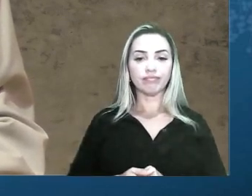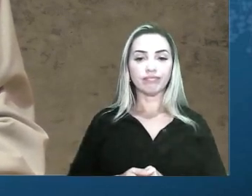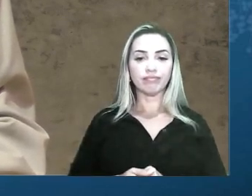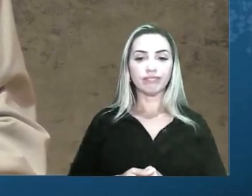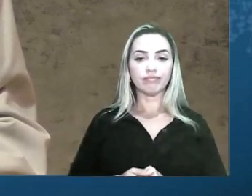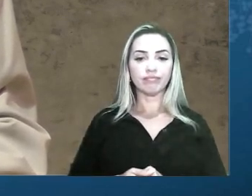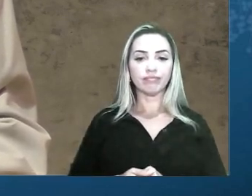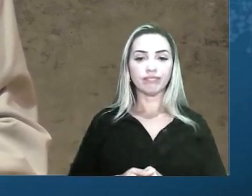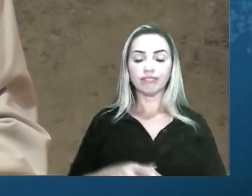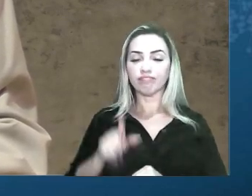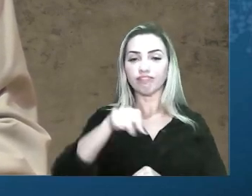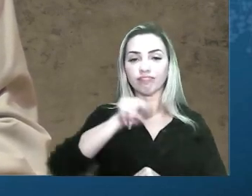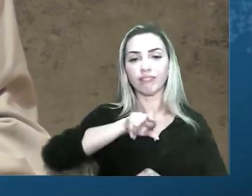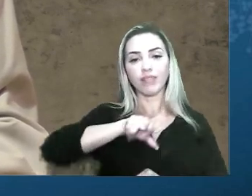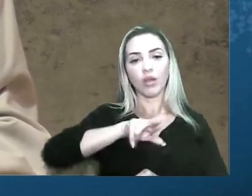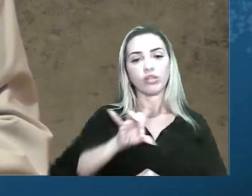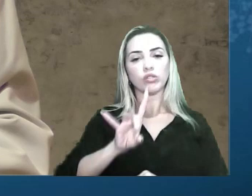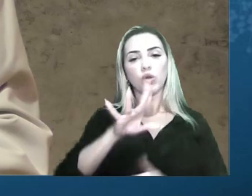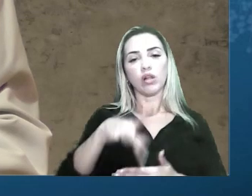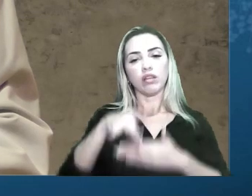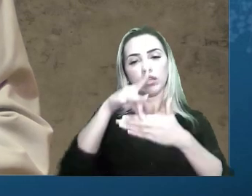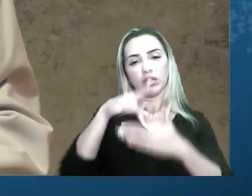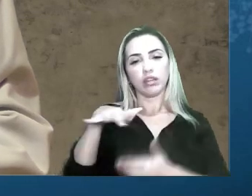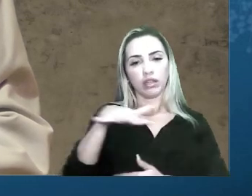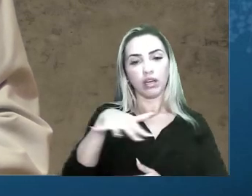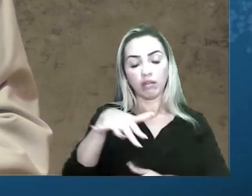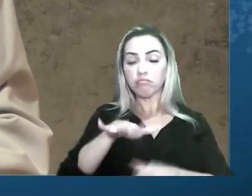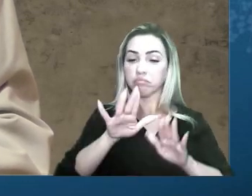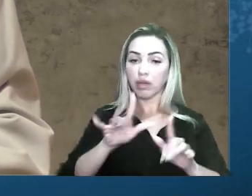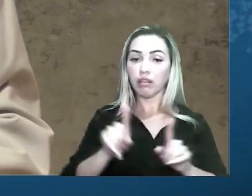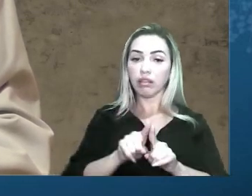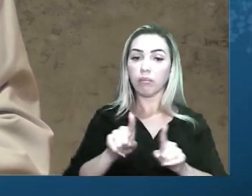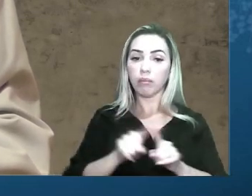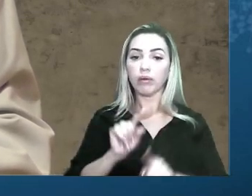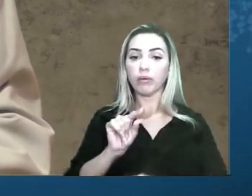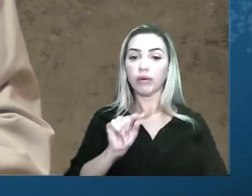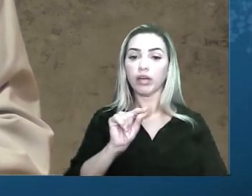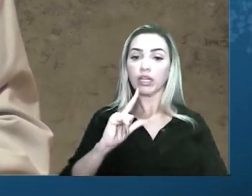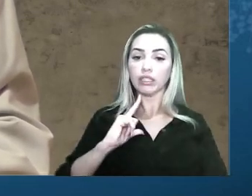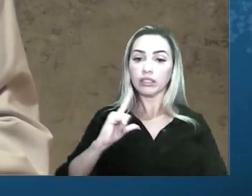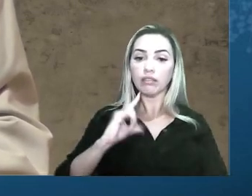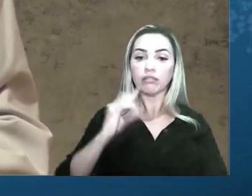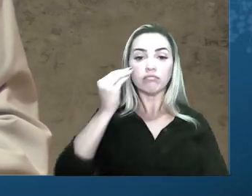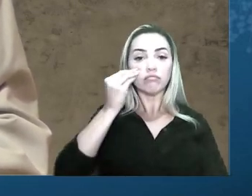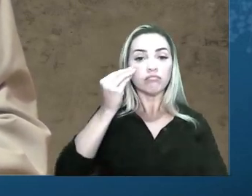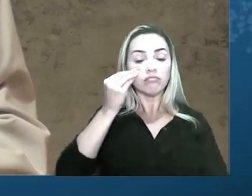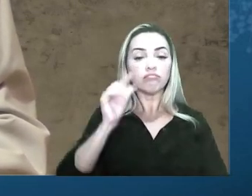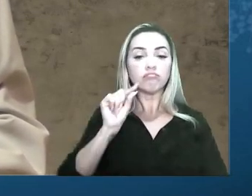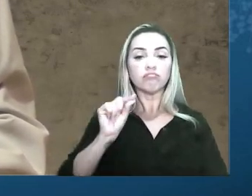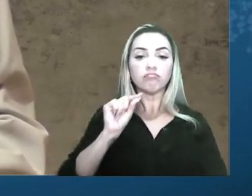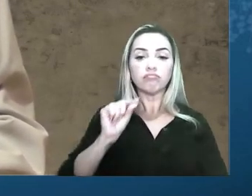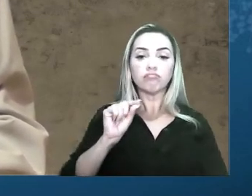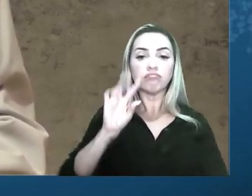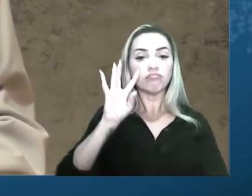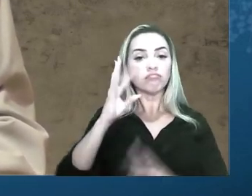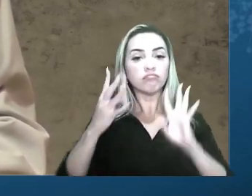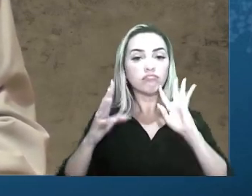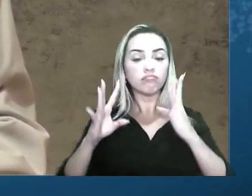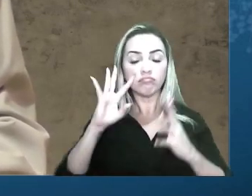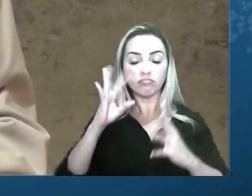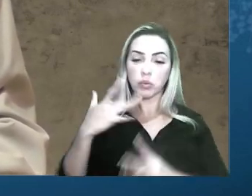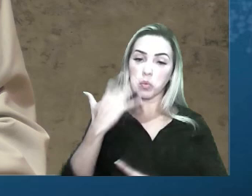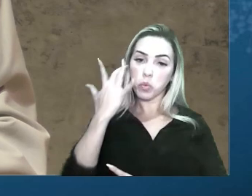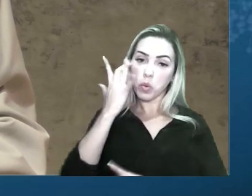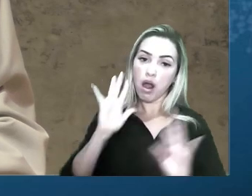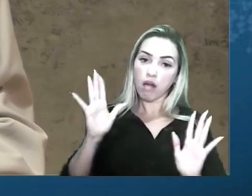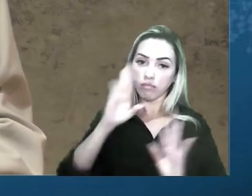Eles não são apenas líderes no campo, mas também estão tentando solucionar, eu acho,